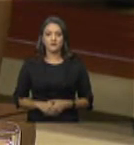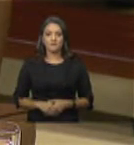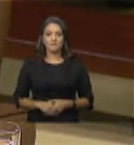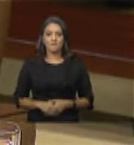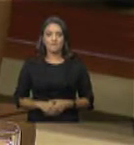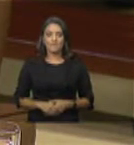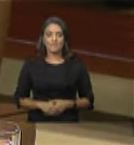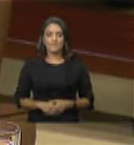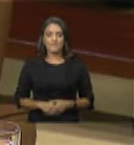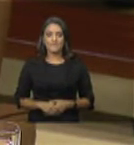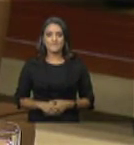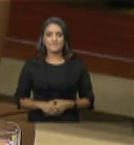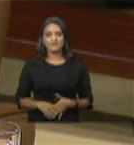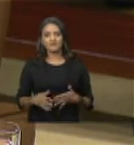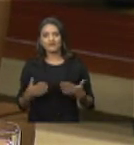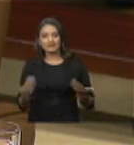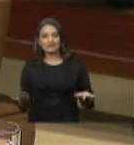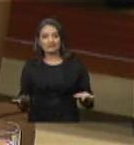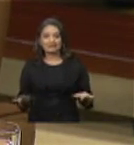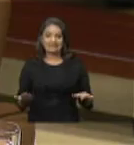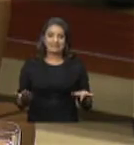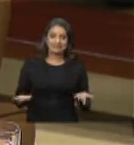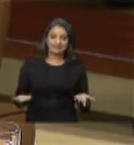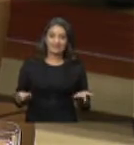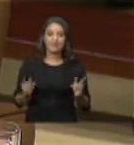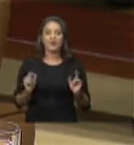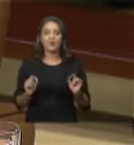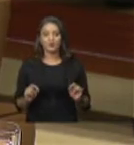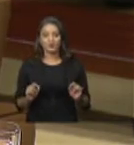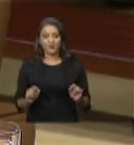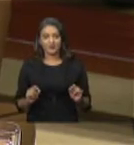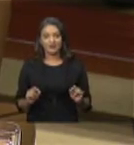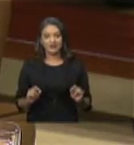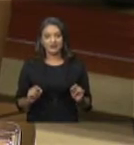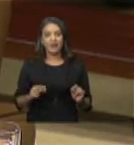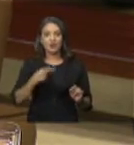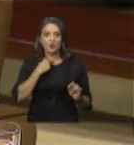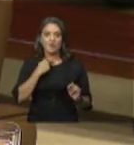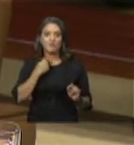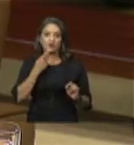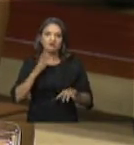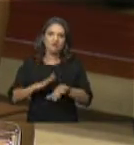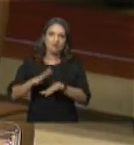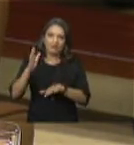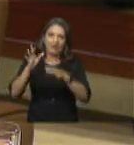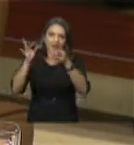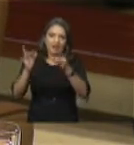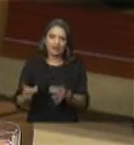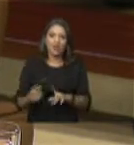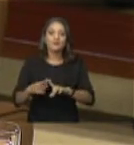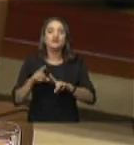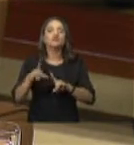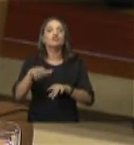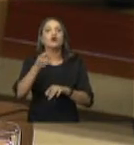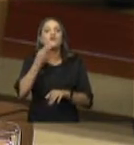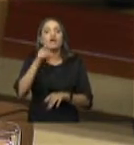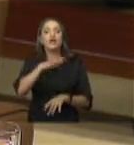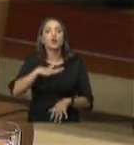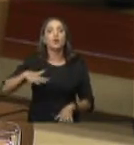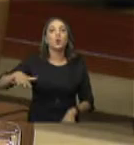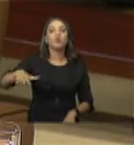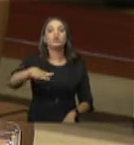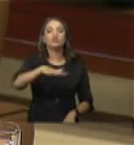não me cabe dizer mais do que isso porque eu também estaria avançando nessa matéria Eu apenas estou